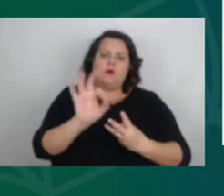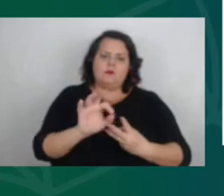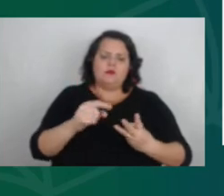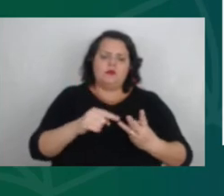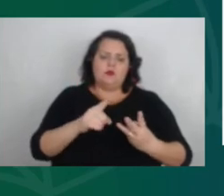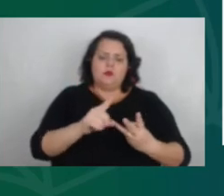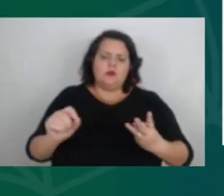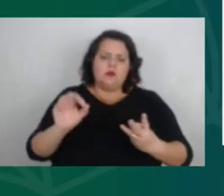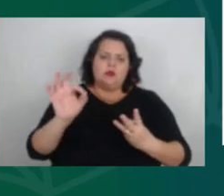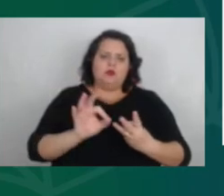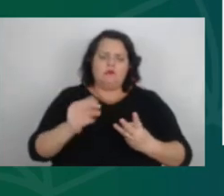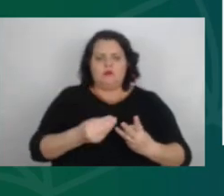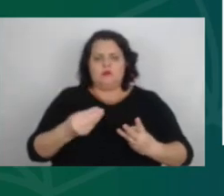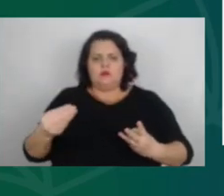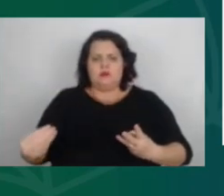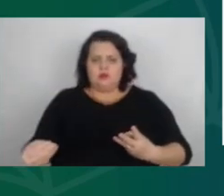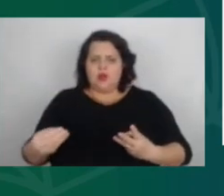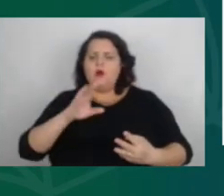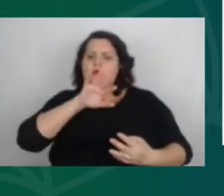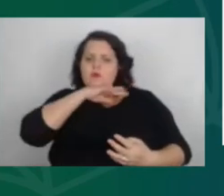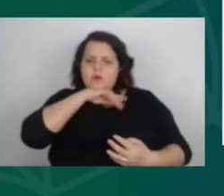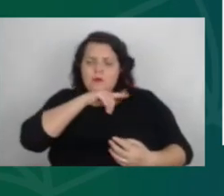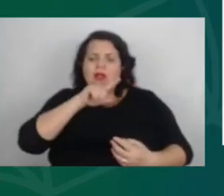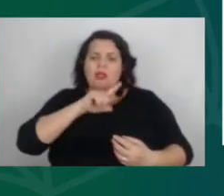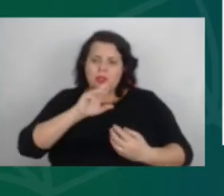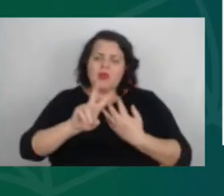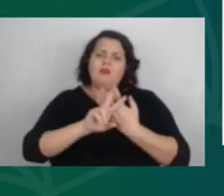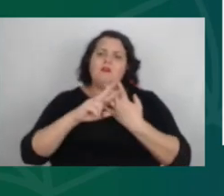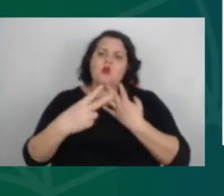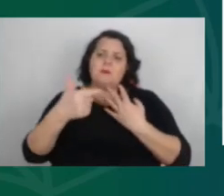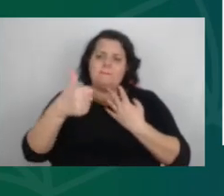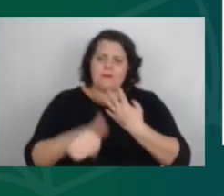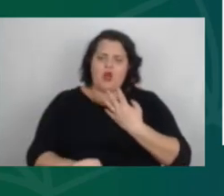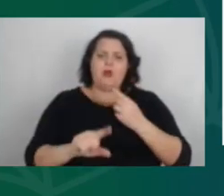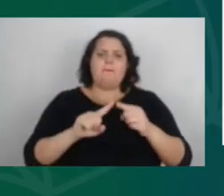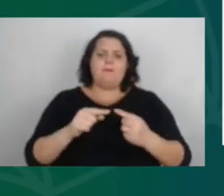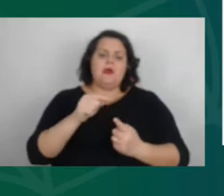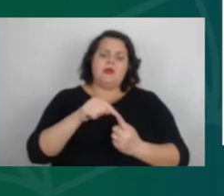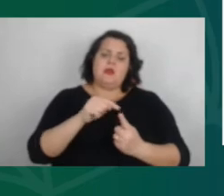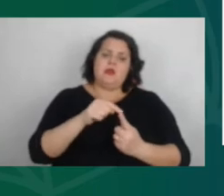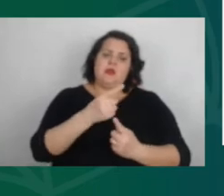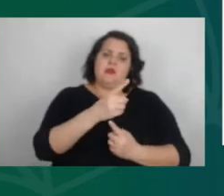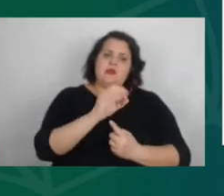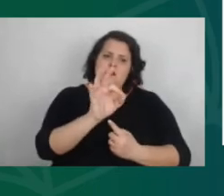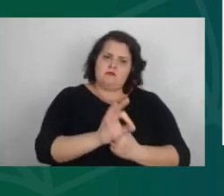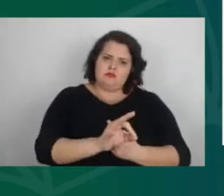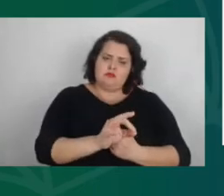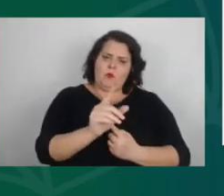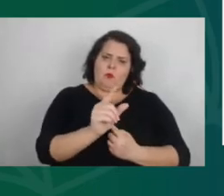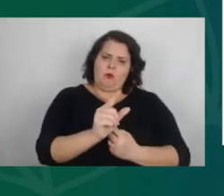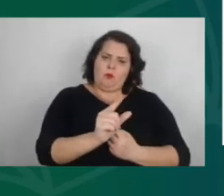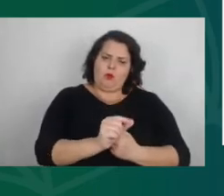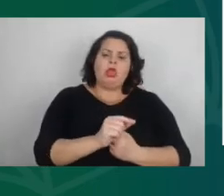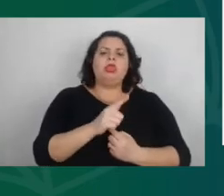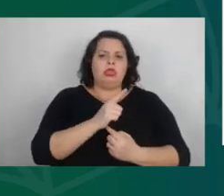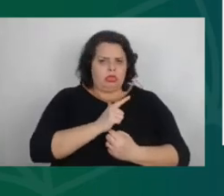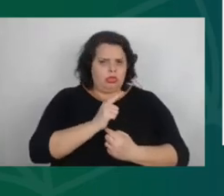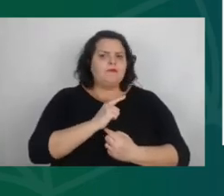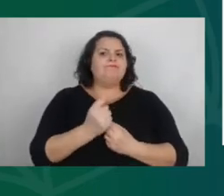100%, é a que apresentaram os maiores efeitos. Entretanto, já a dose de 10%, que é a dose de mais baixa, ela também demonstrou